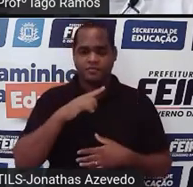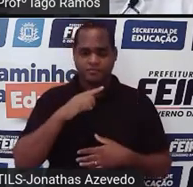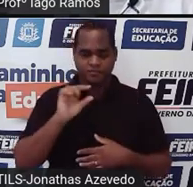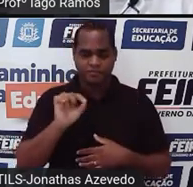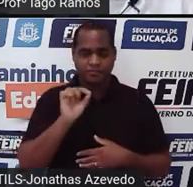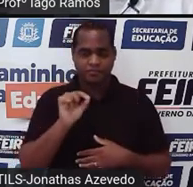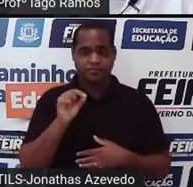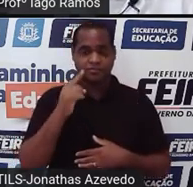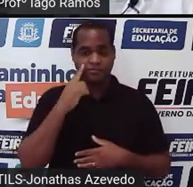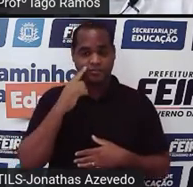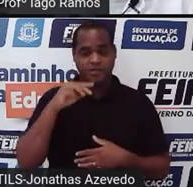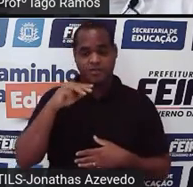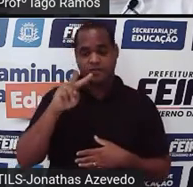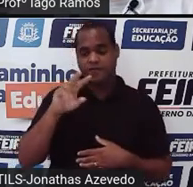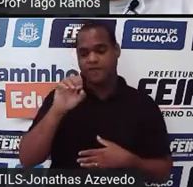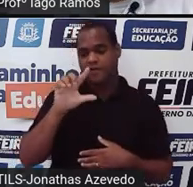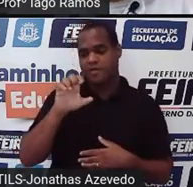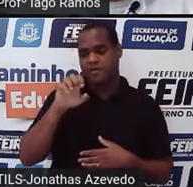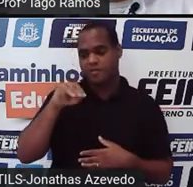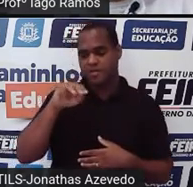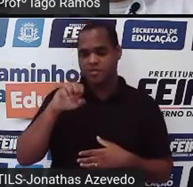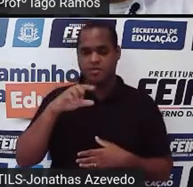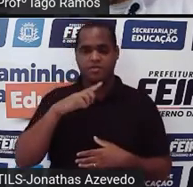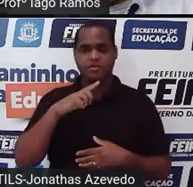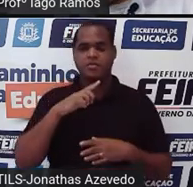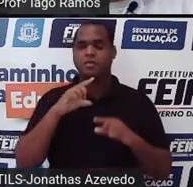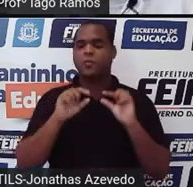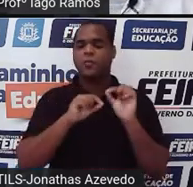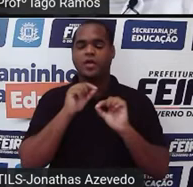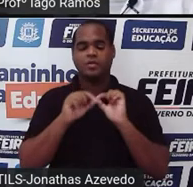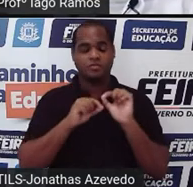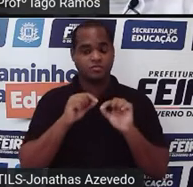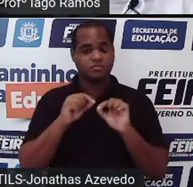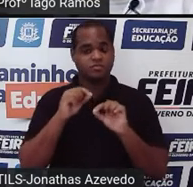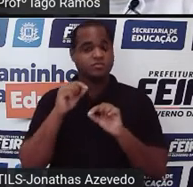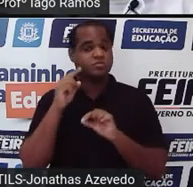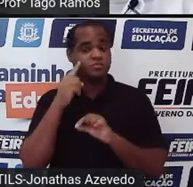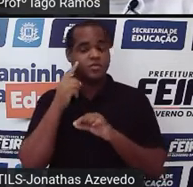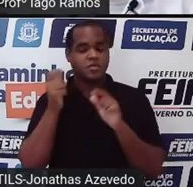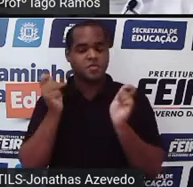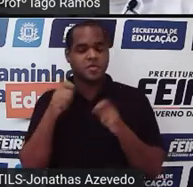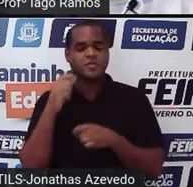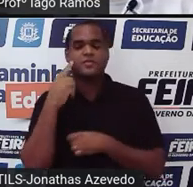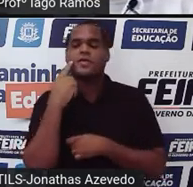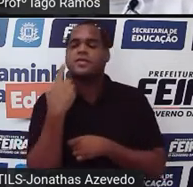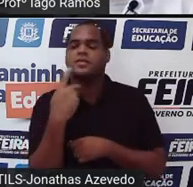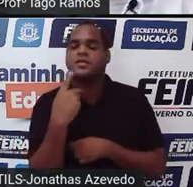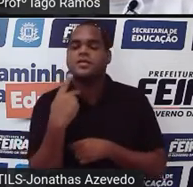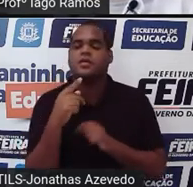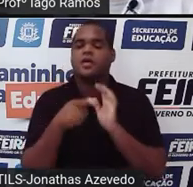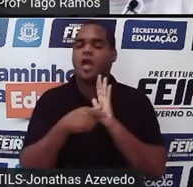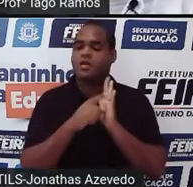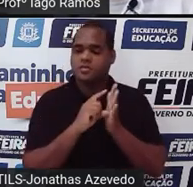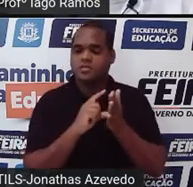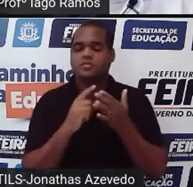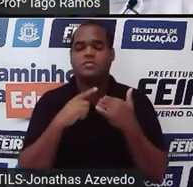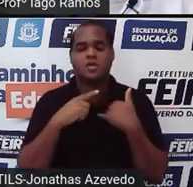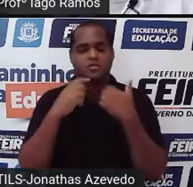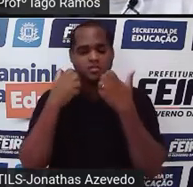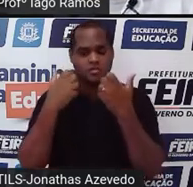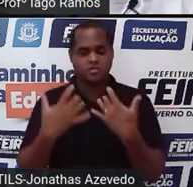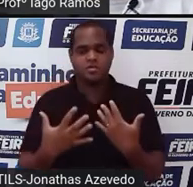que é essa medida volume da E aí a gente viu na aula anterior né